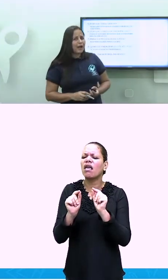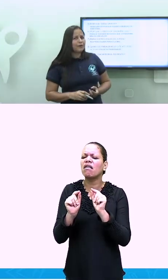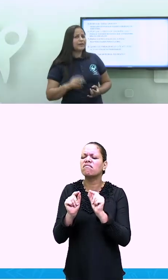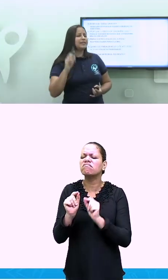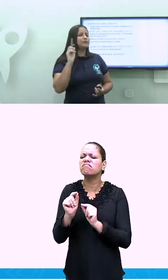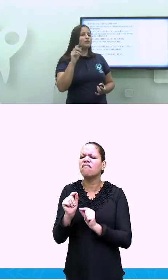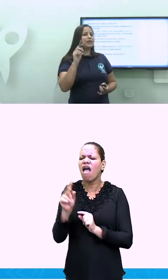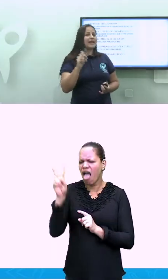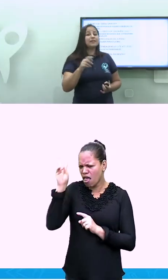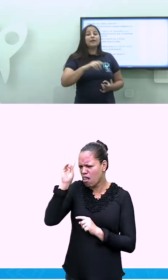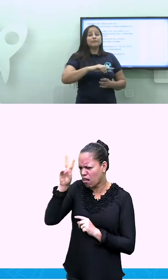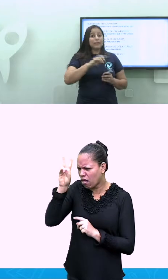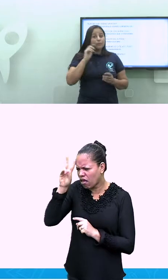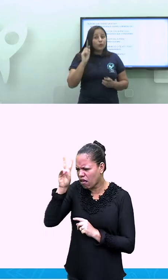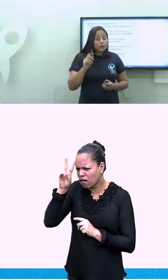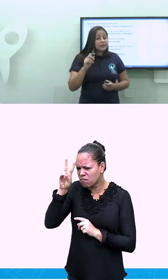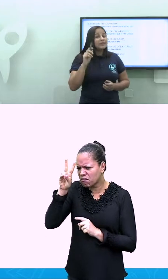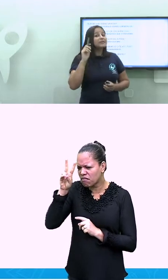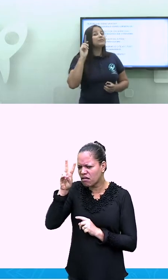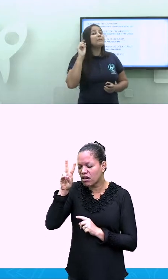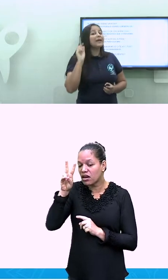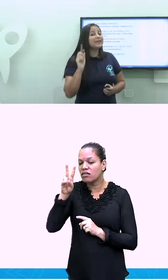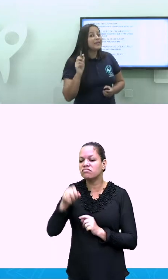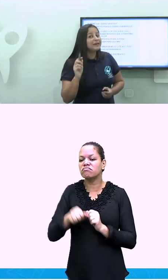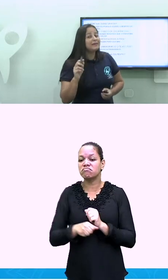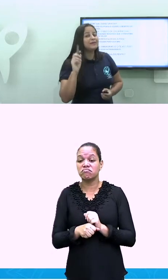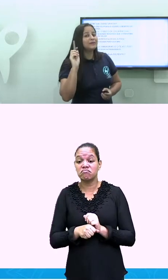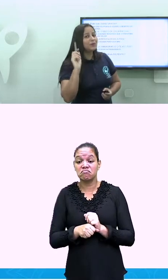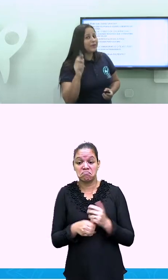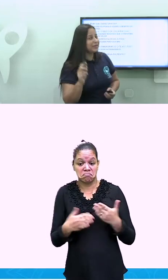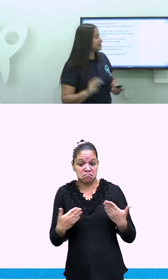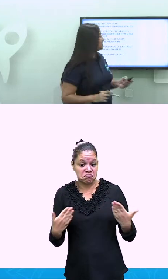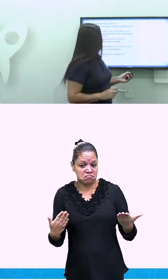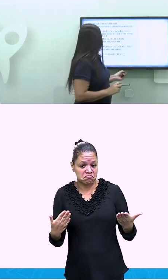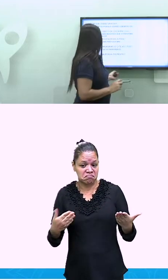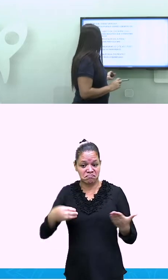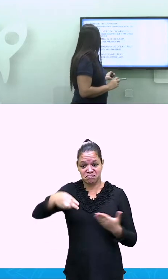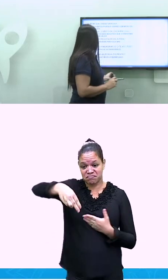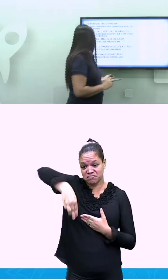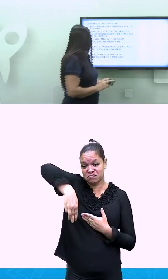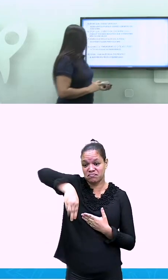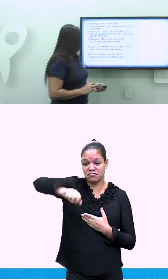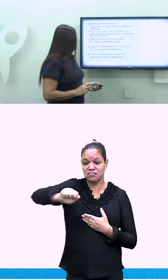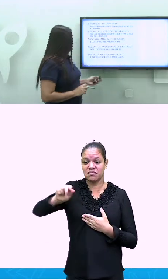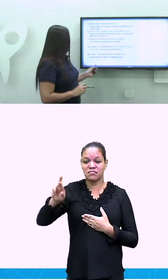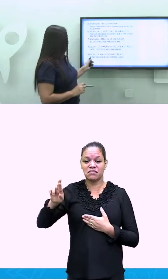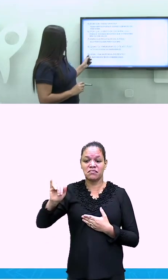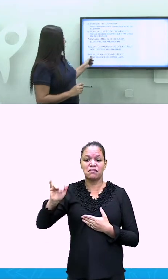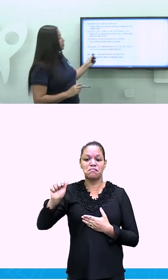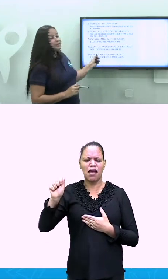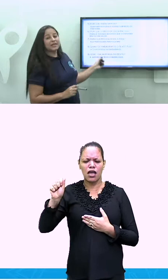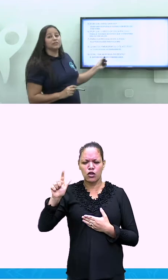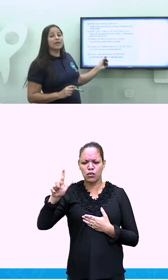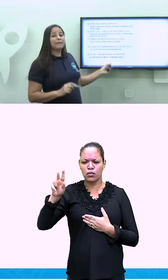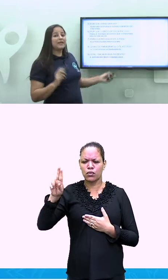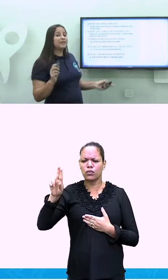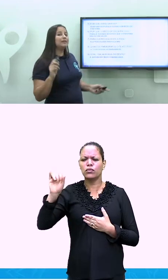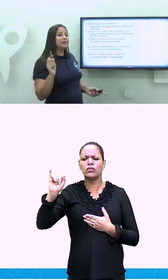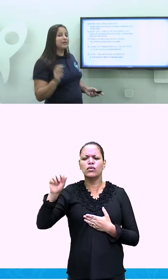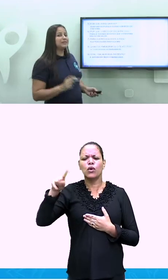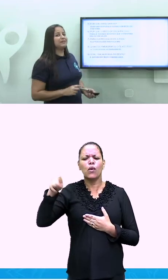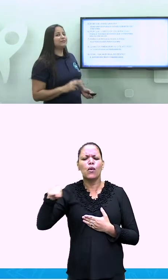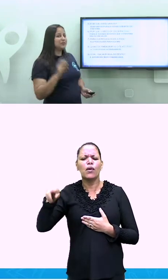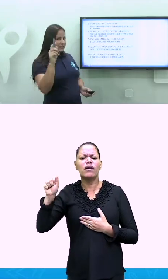de aula, aí dentro de casa, tem muitas Maria Luísa. Muito bem, a autora do texto é a